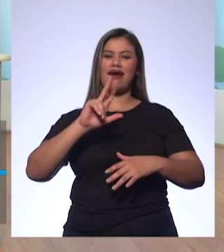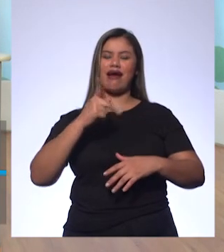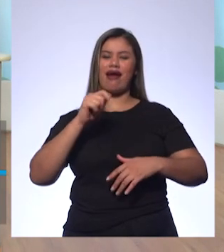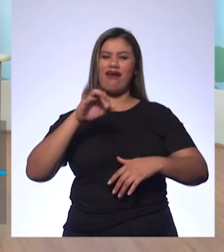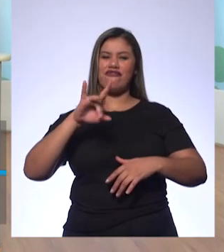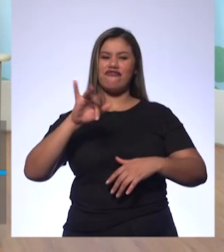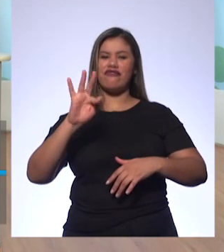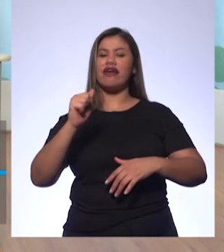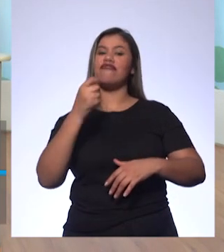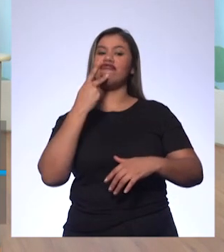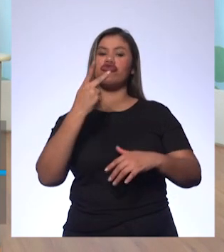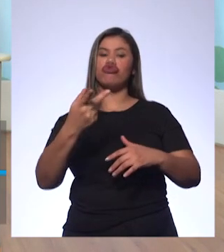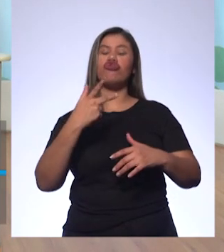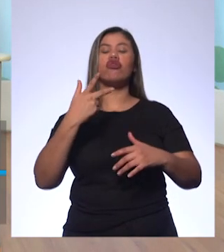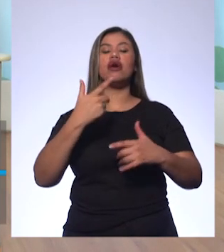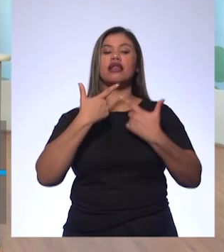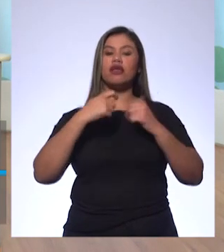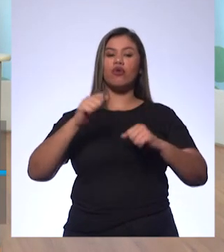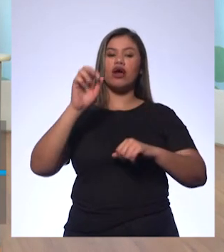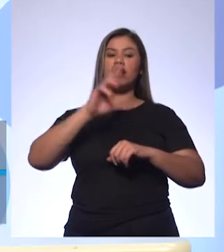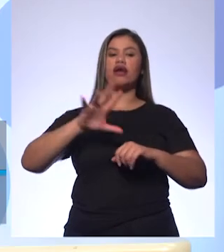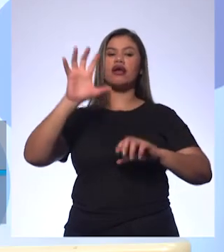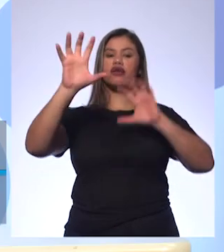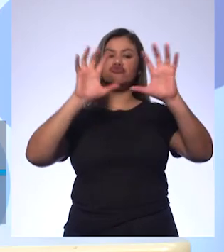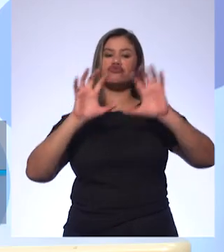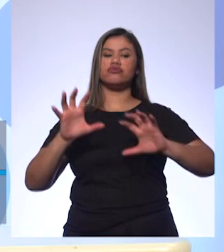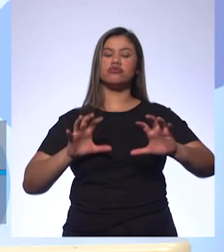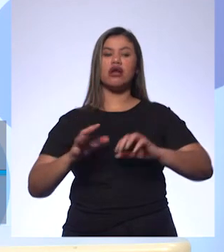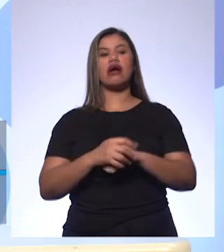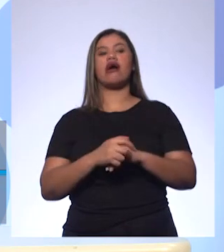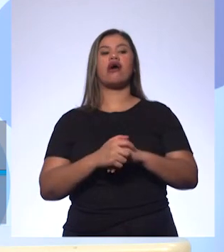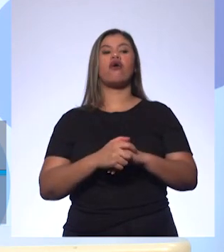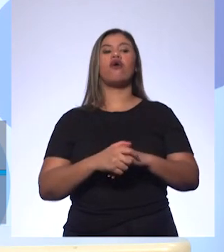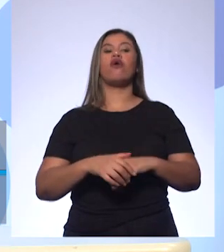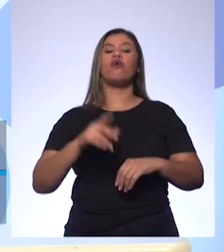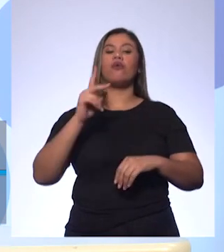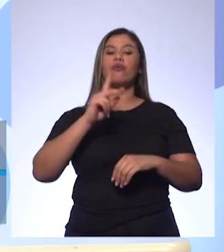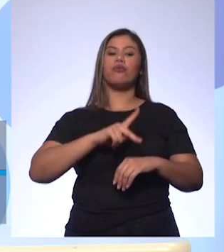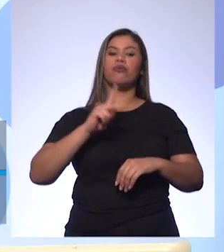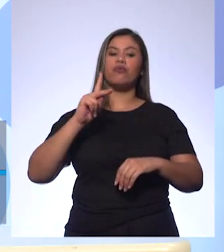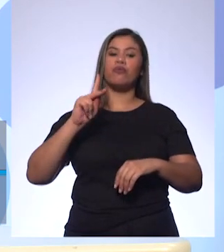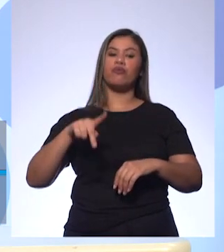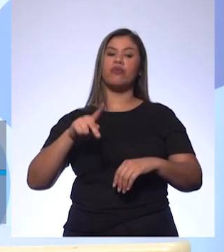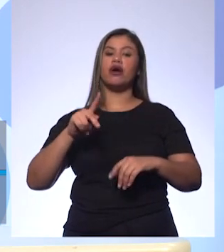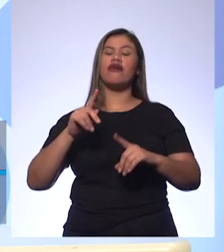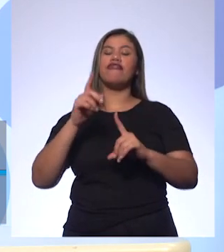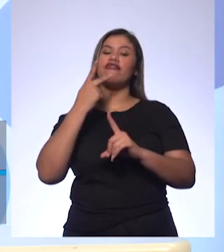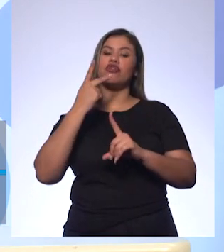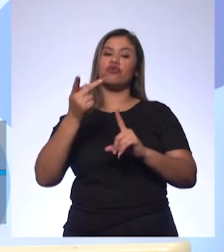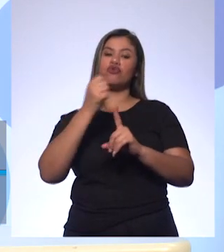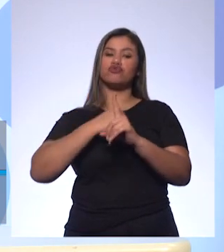O Douglas, da ProGil, se colocou que é uma variação linguística social.